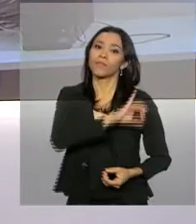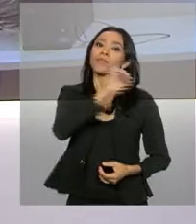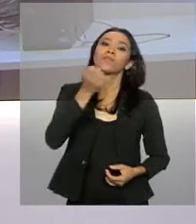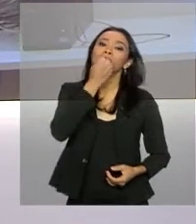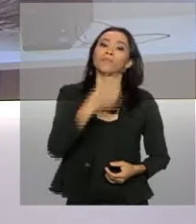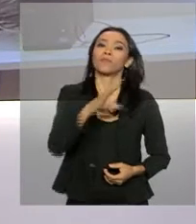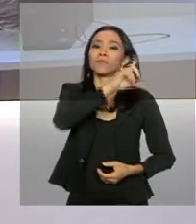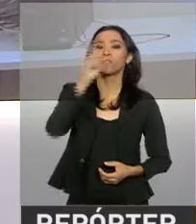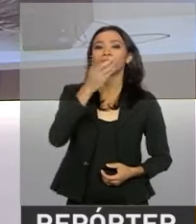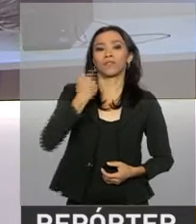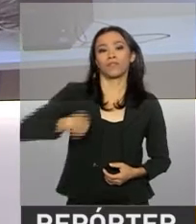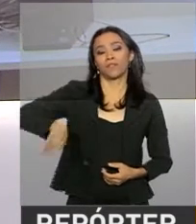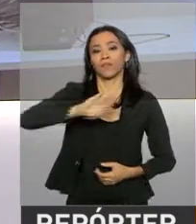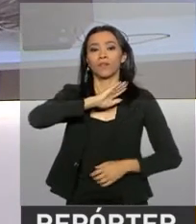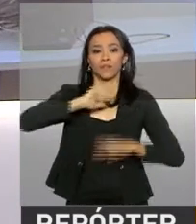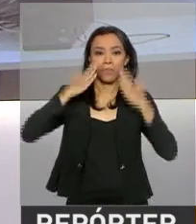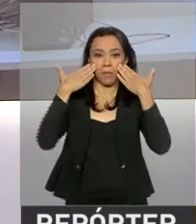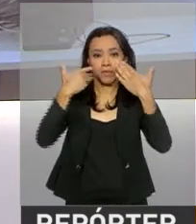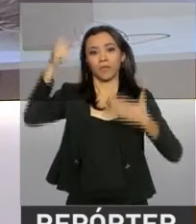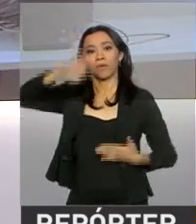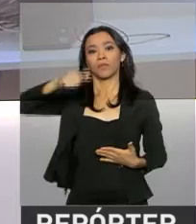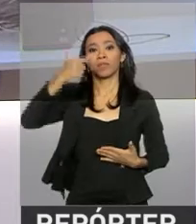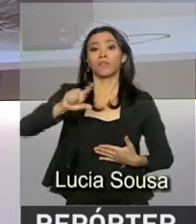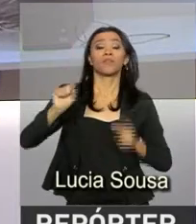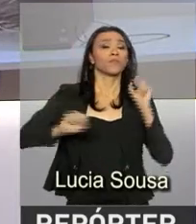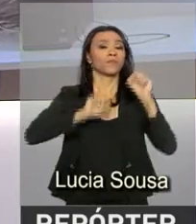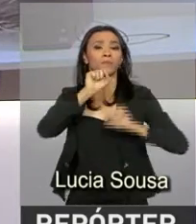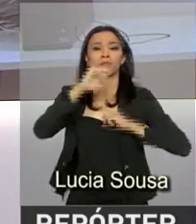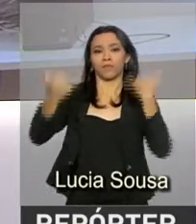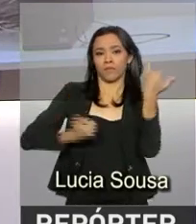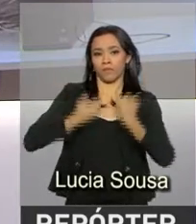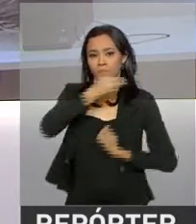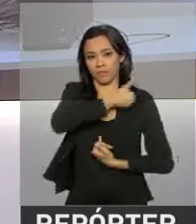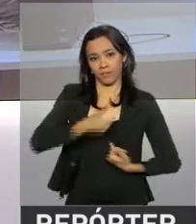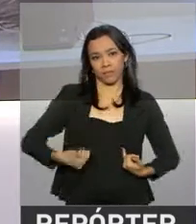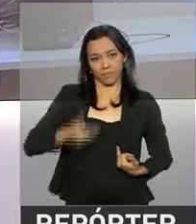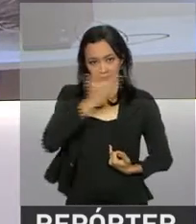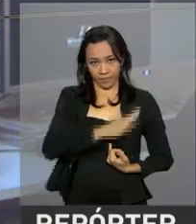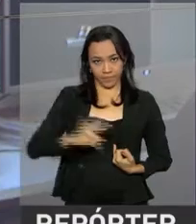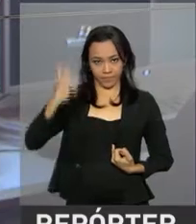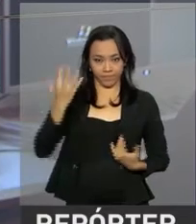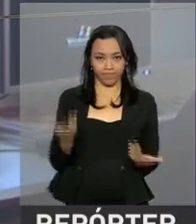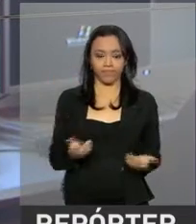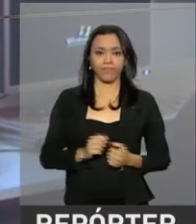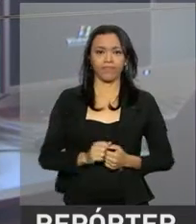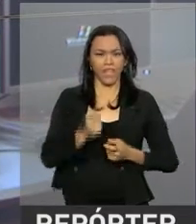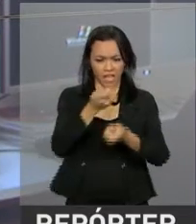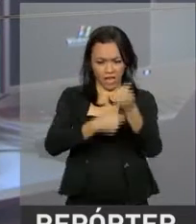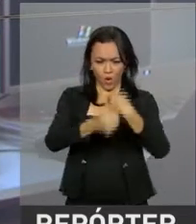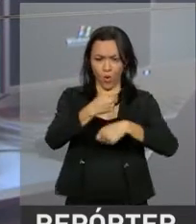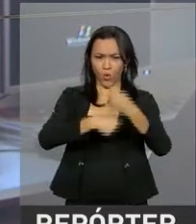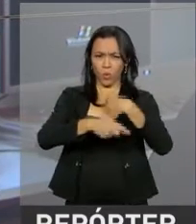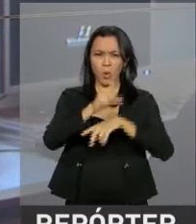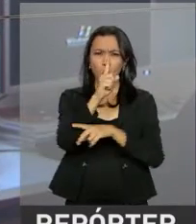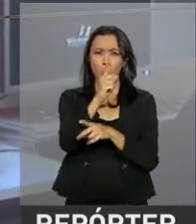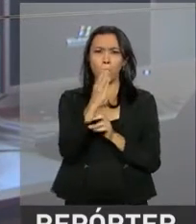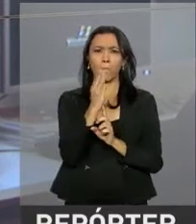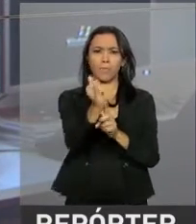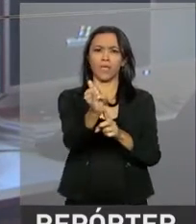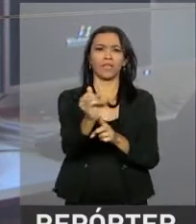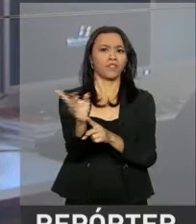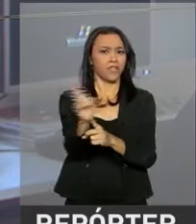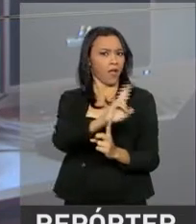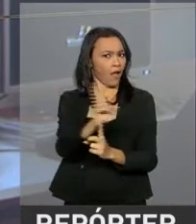Olá, bom dia. Estamos de volta com o repórter NBR e as notícias do governo federal. A economia de